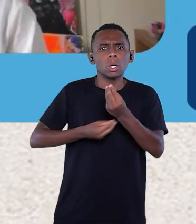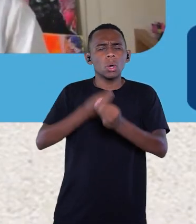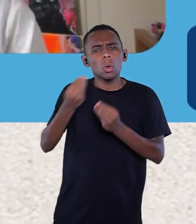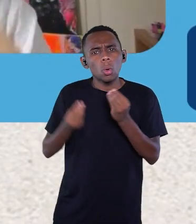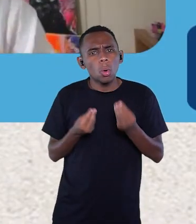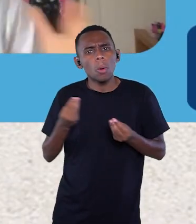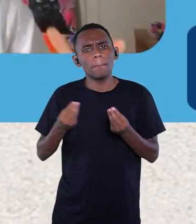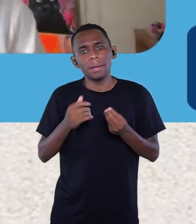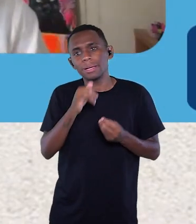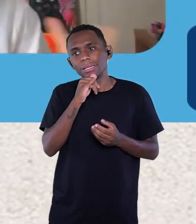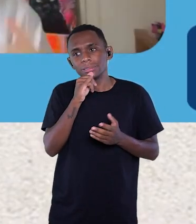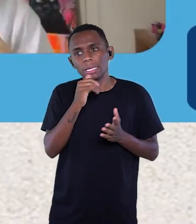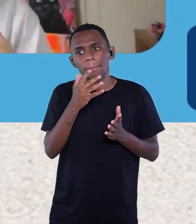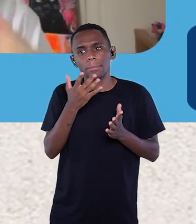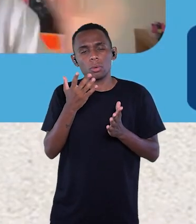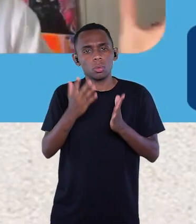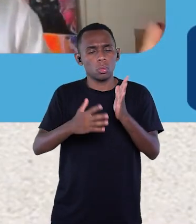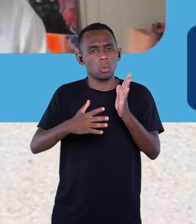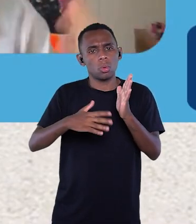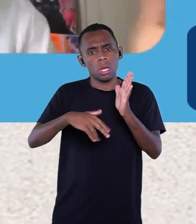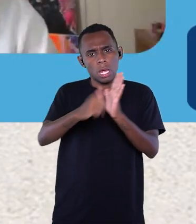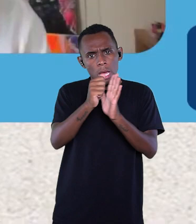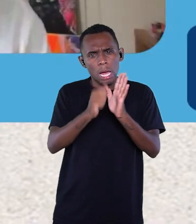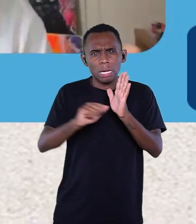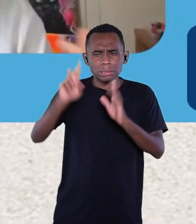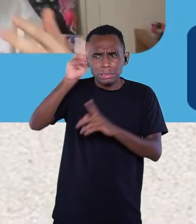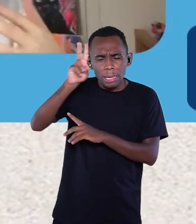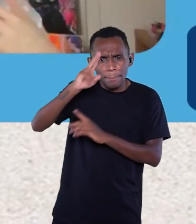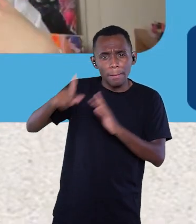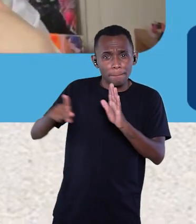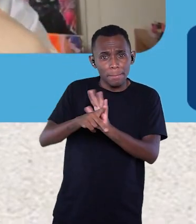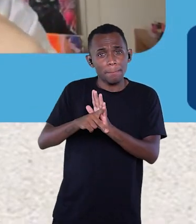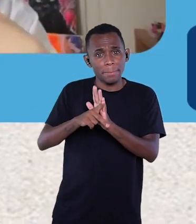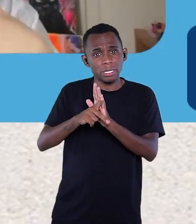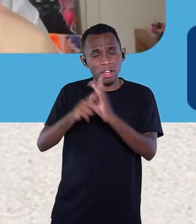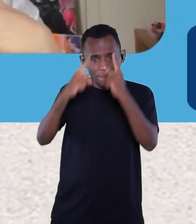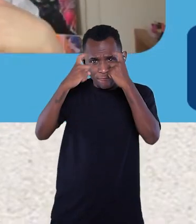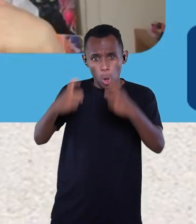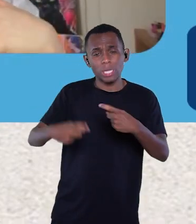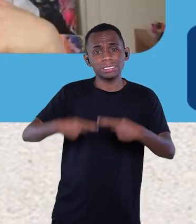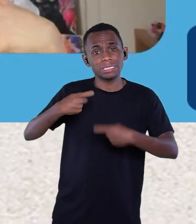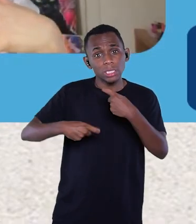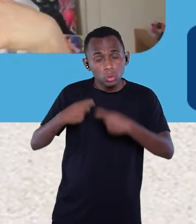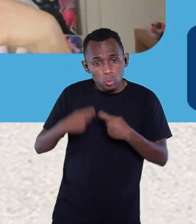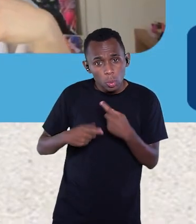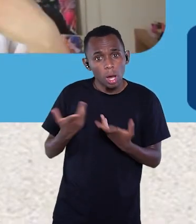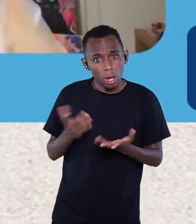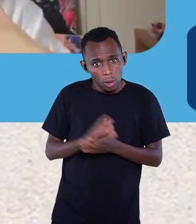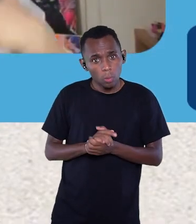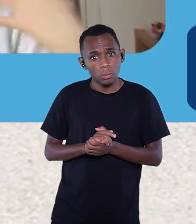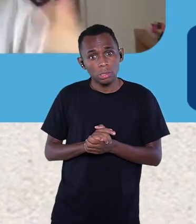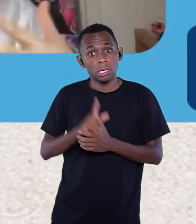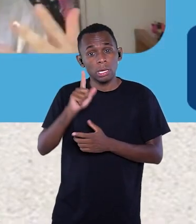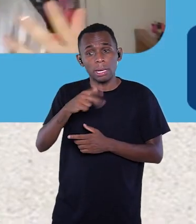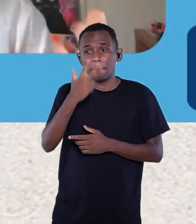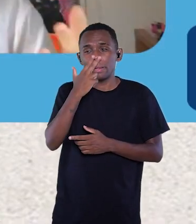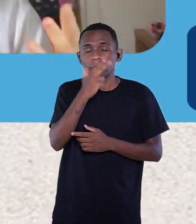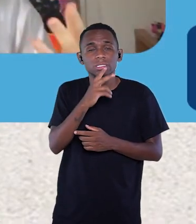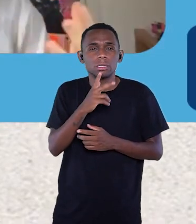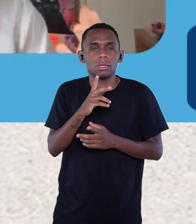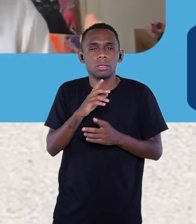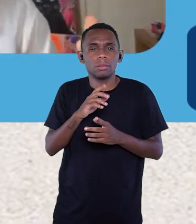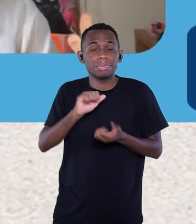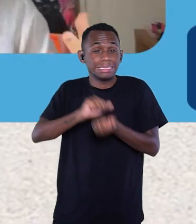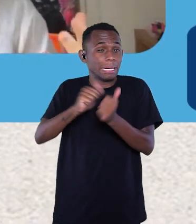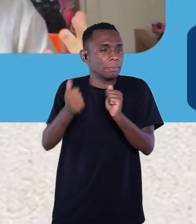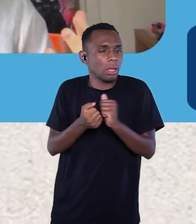imagens de estupro e rapto que existiam que existem na história da arte, né? Uma história muito romantizada,